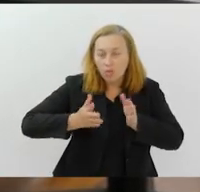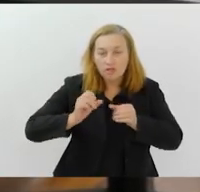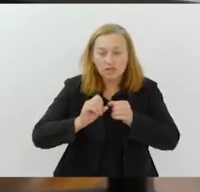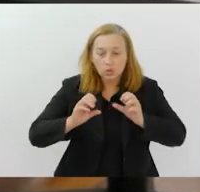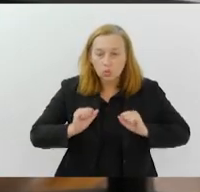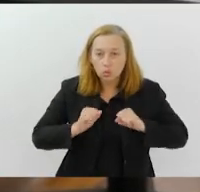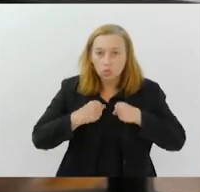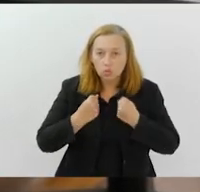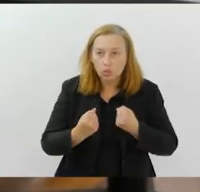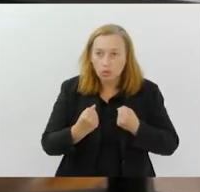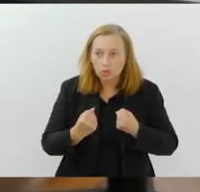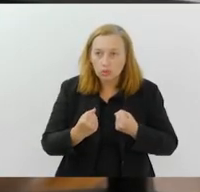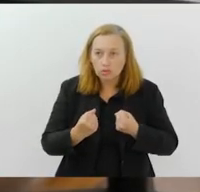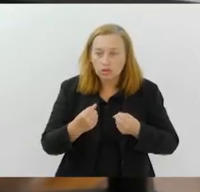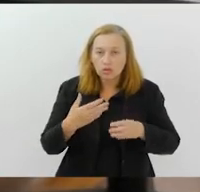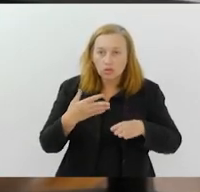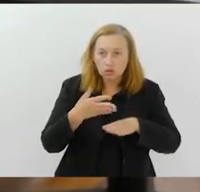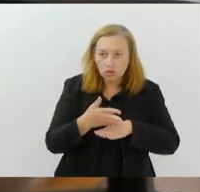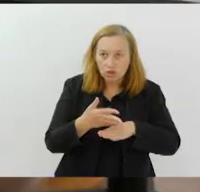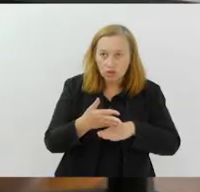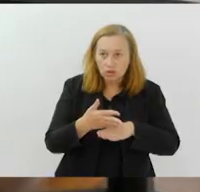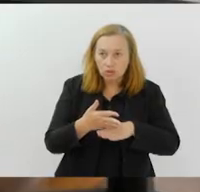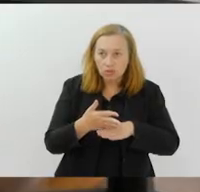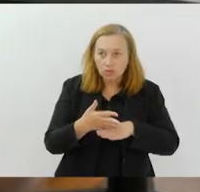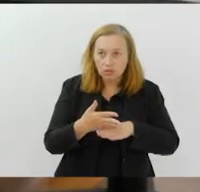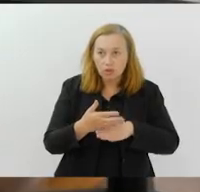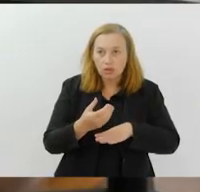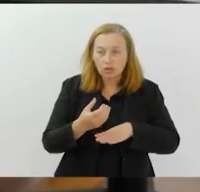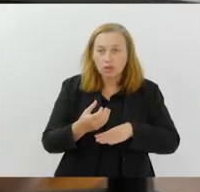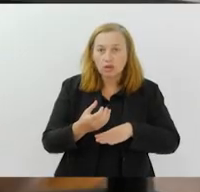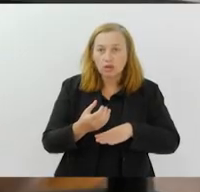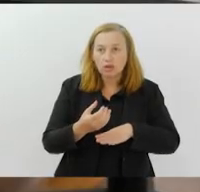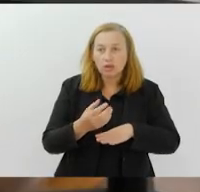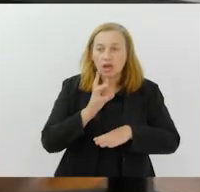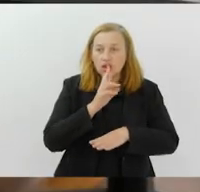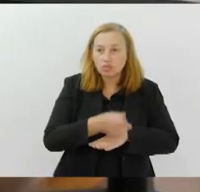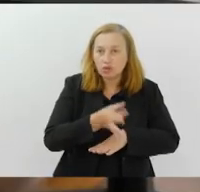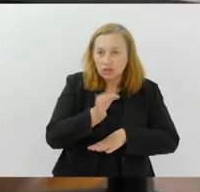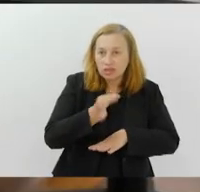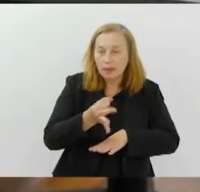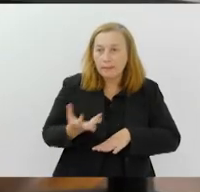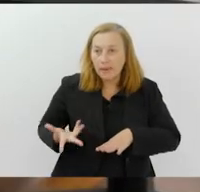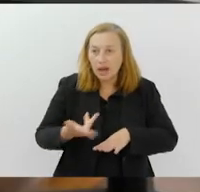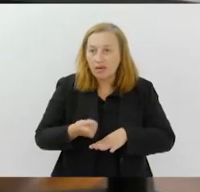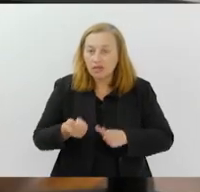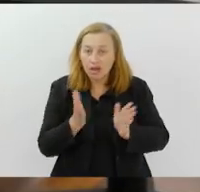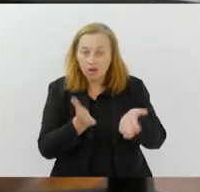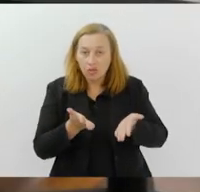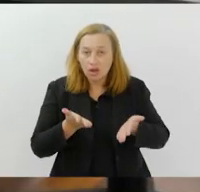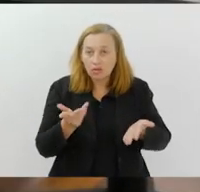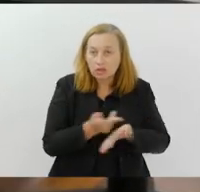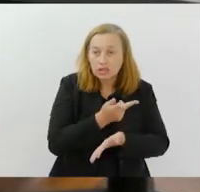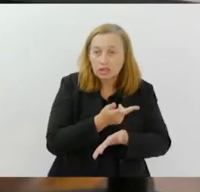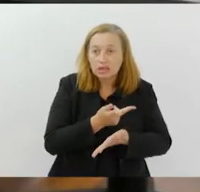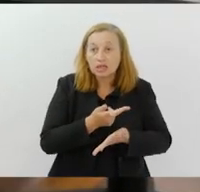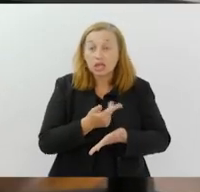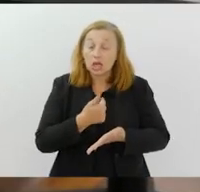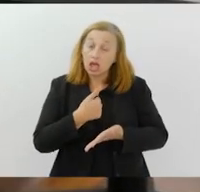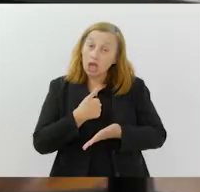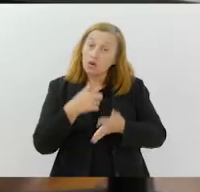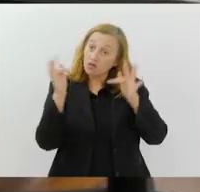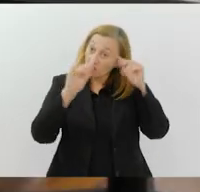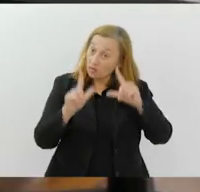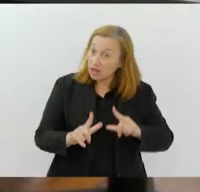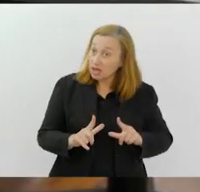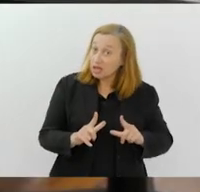esforço para se chegar a um denominador comum Maravilha que seja agora eu muito feliz